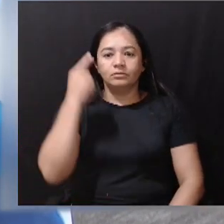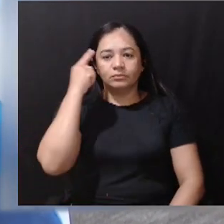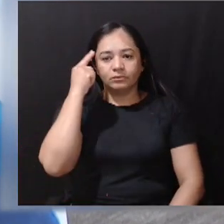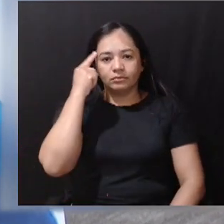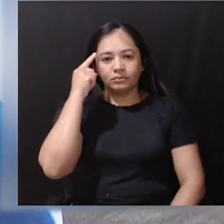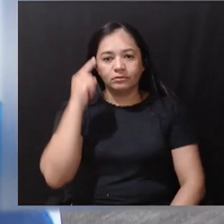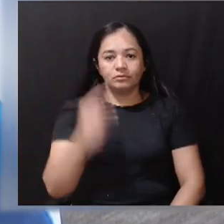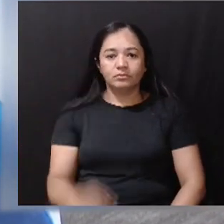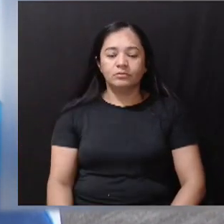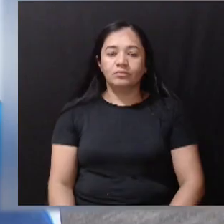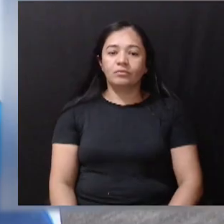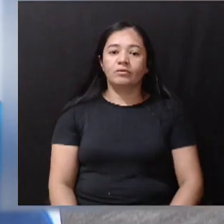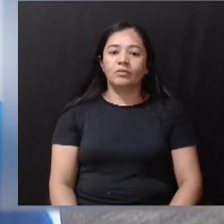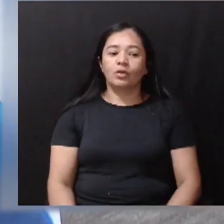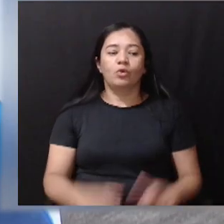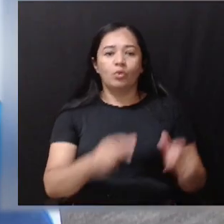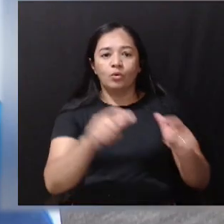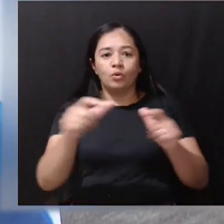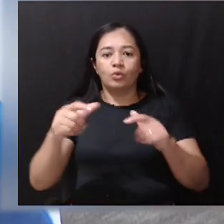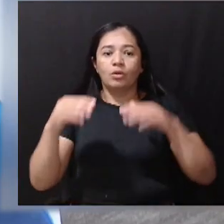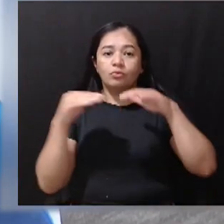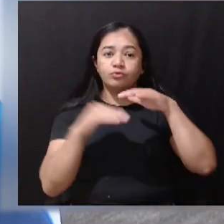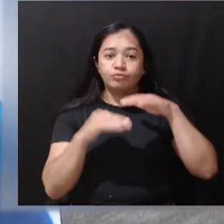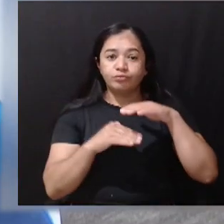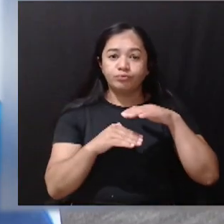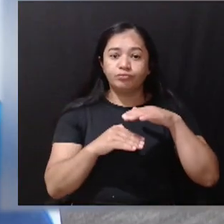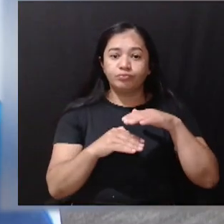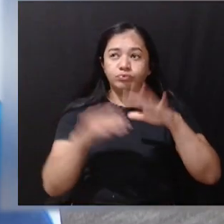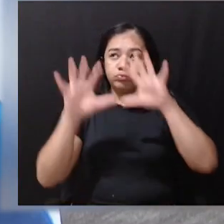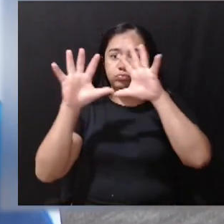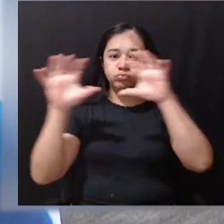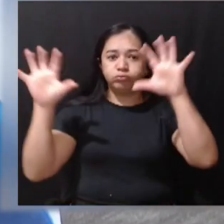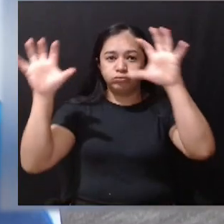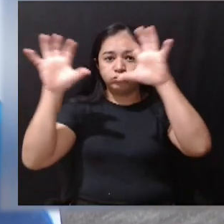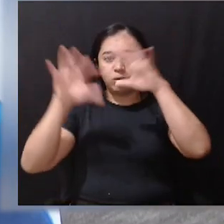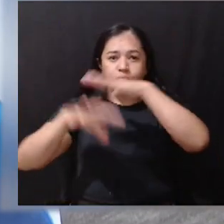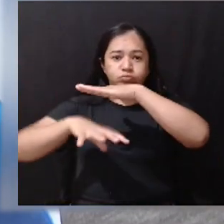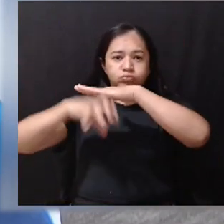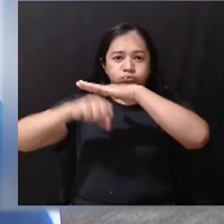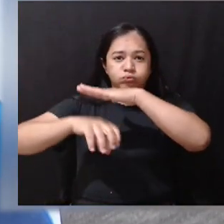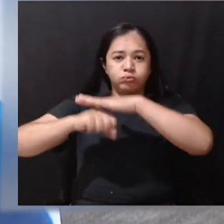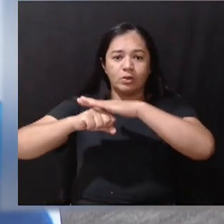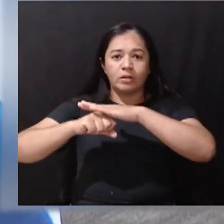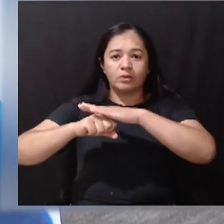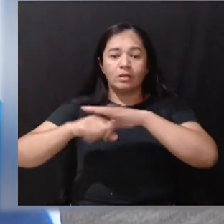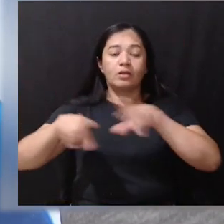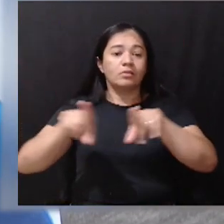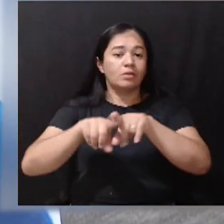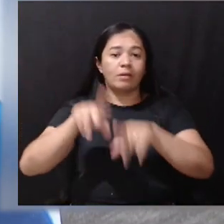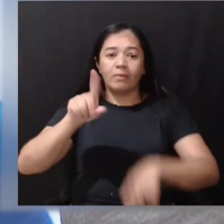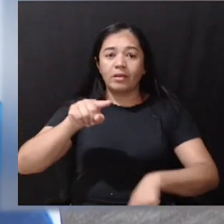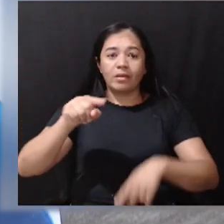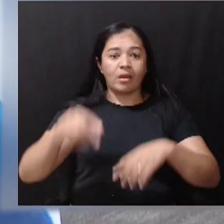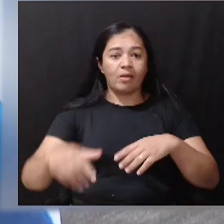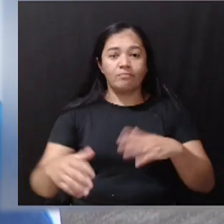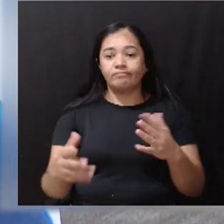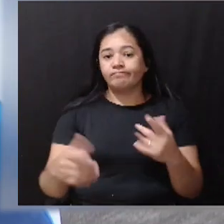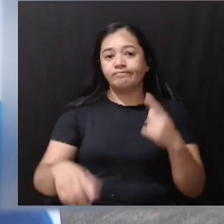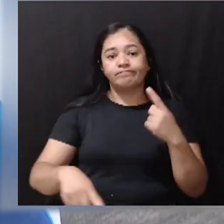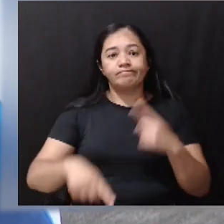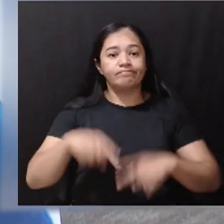né, que são os espaços de armazenamento, essa nuvem, né, ela é física também. Então a professora Sandra trouxe